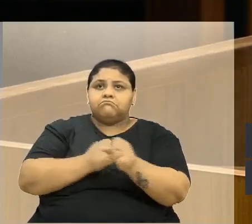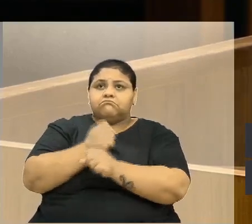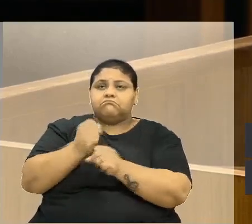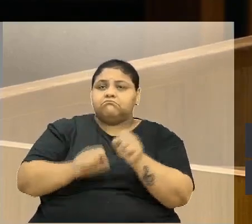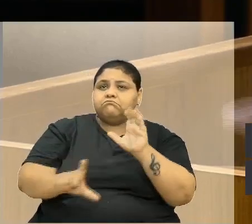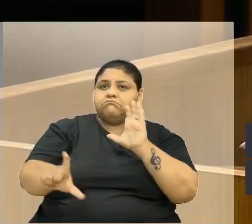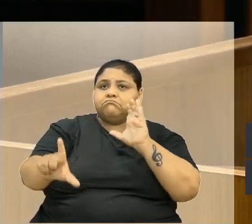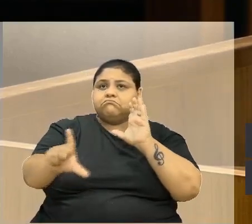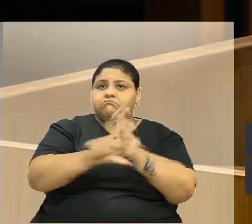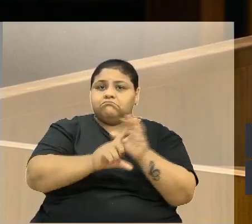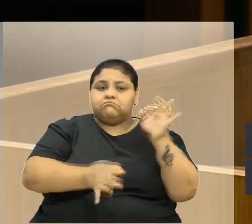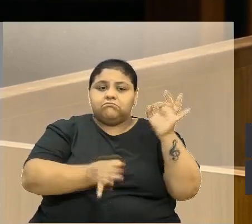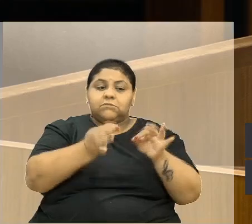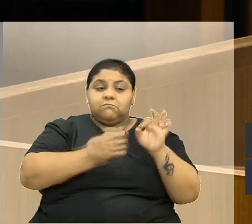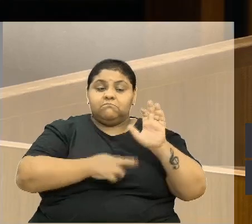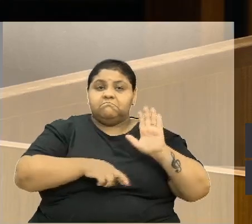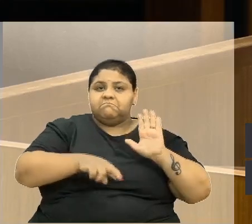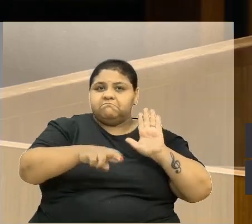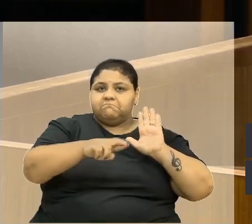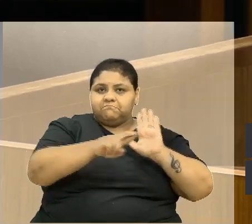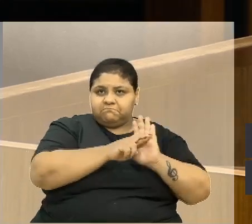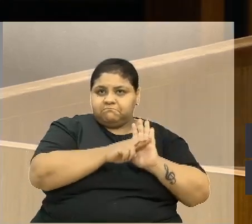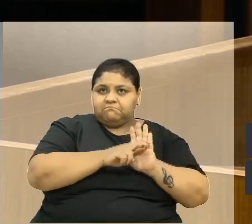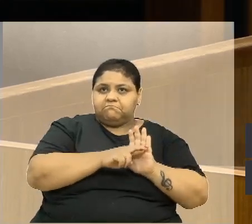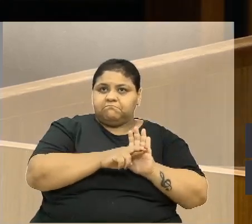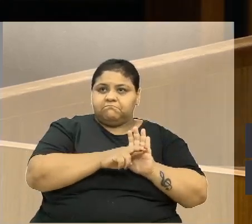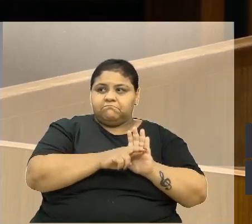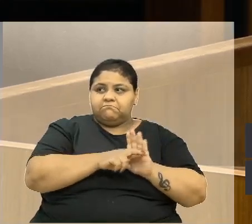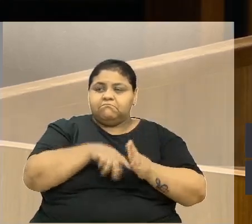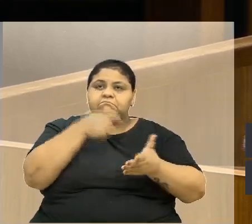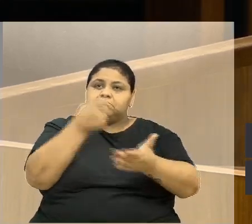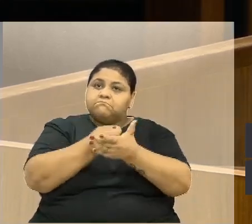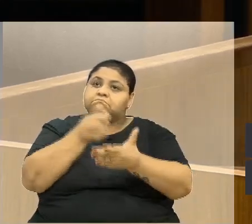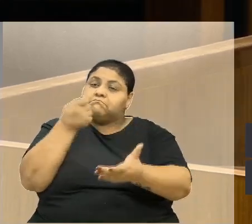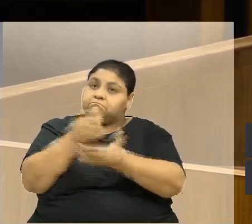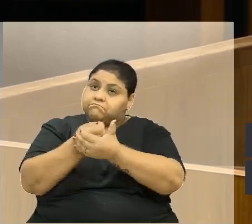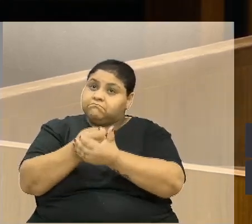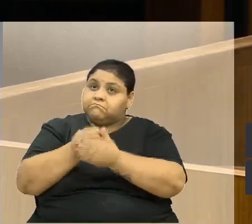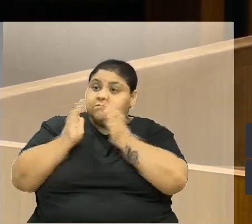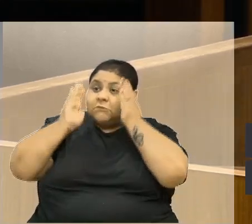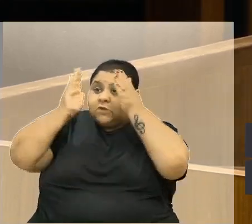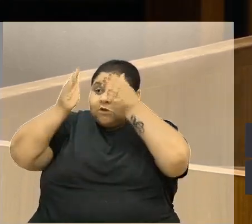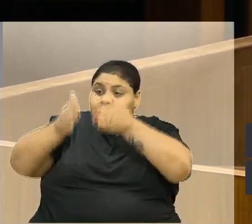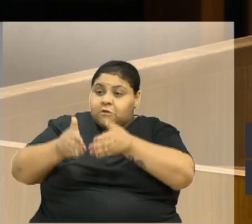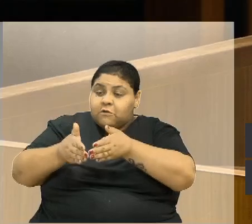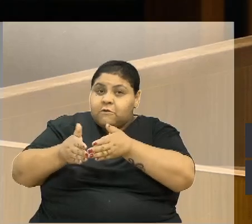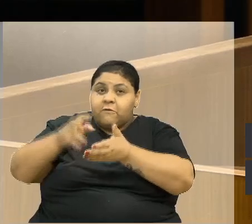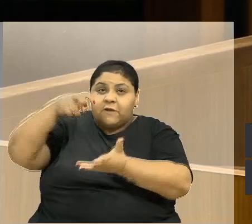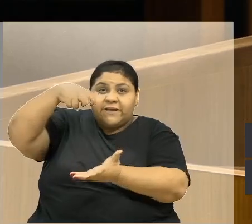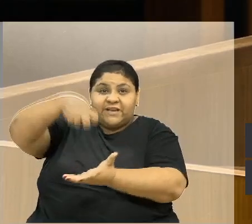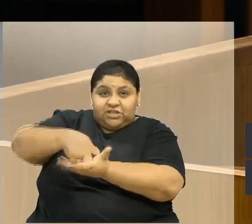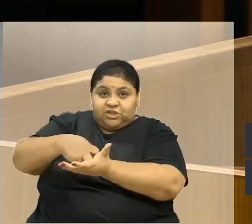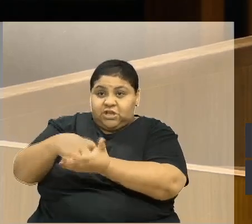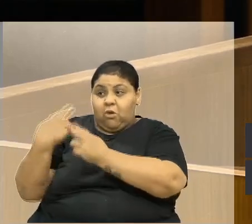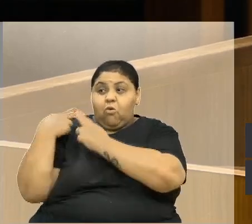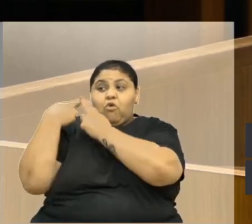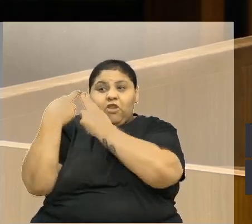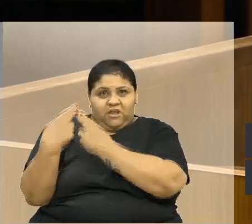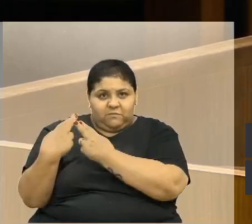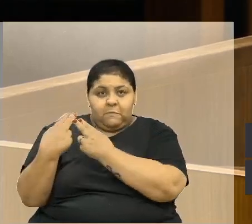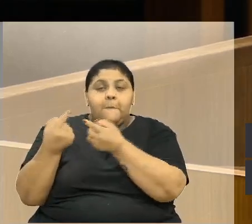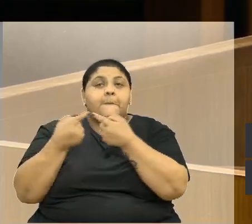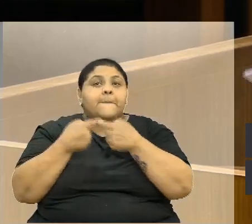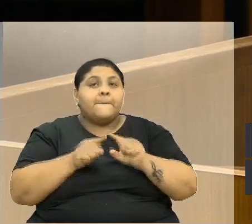lei da justiça restaurativa, que é uma luta que visa punir os responsáveis,